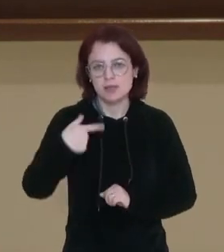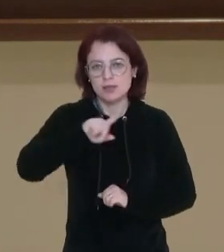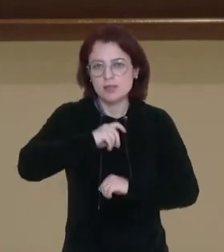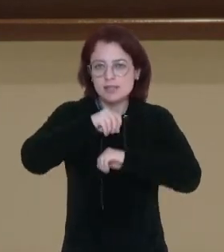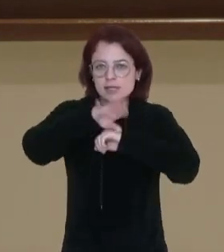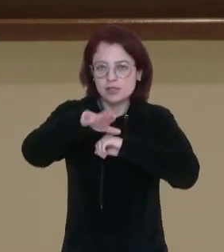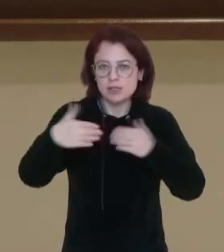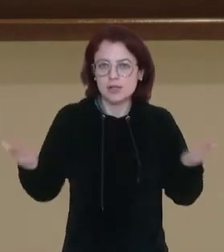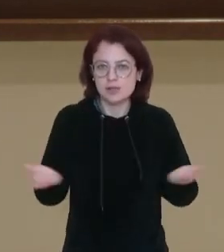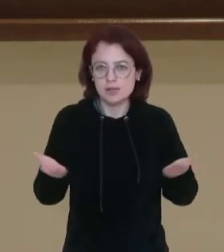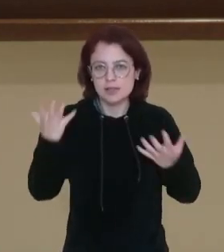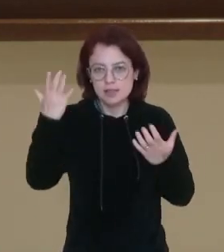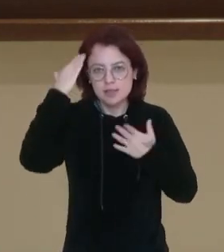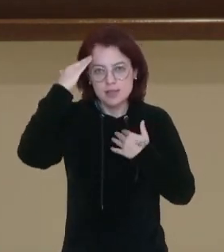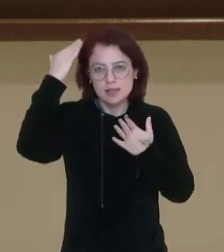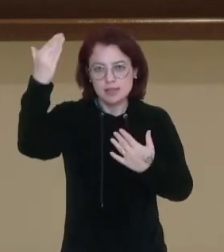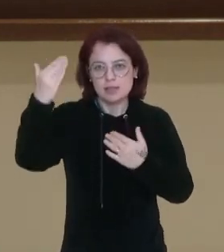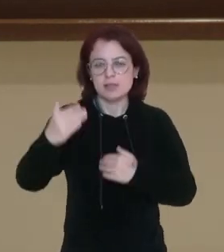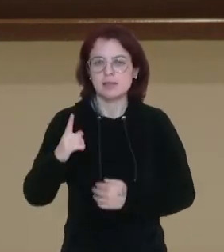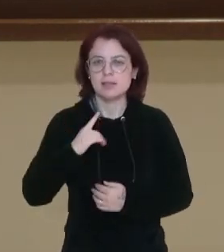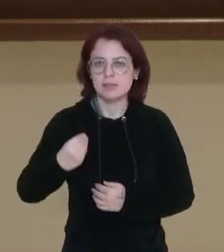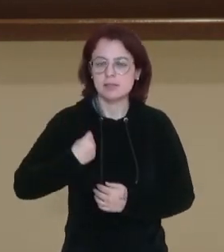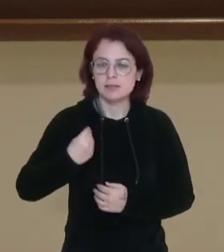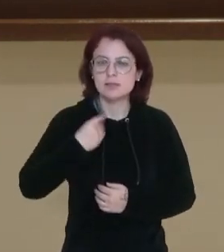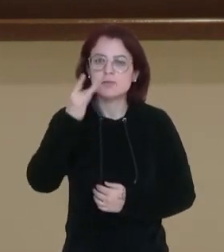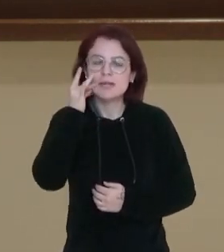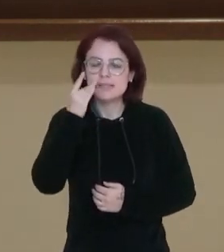de hoje. Agradeço por estarem aí